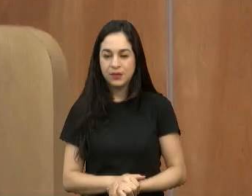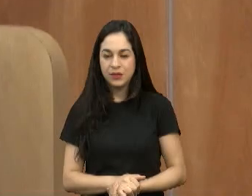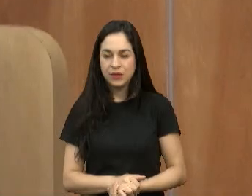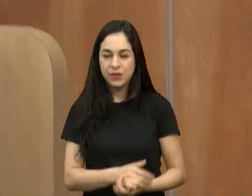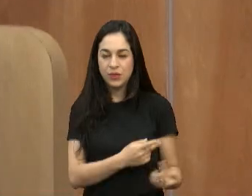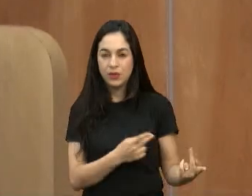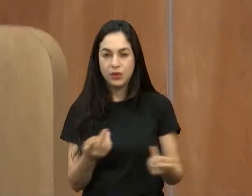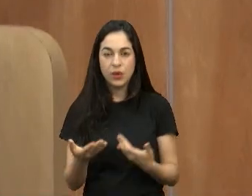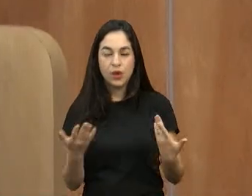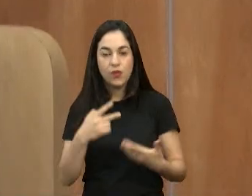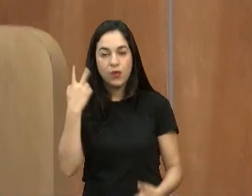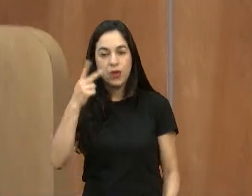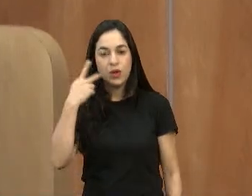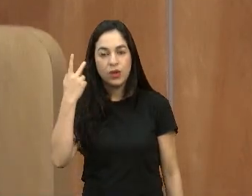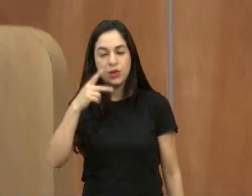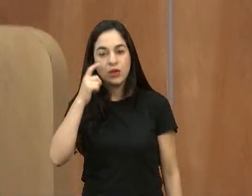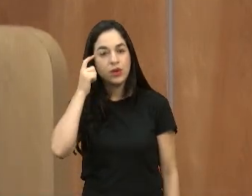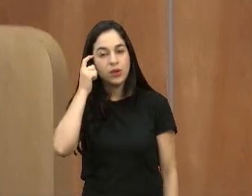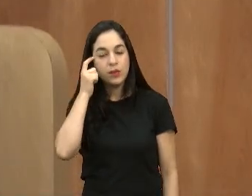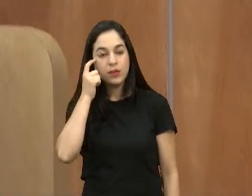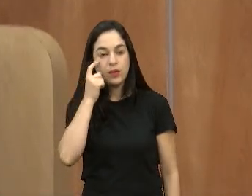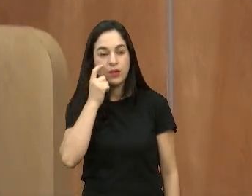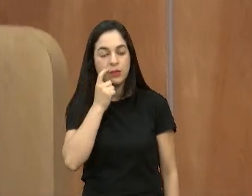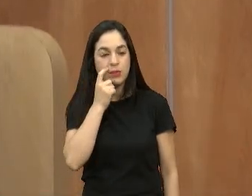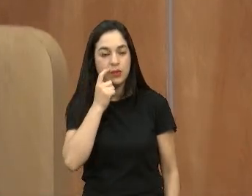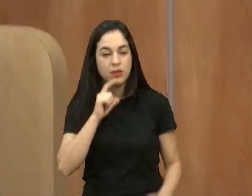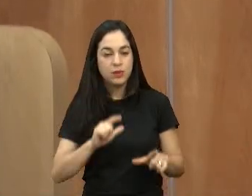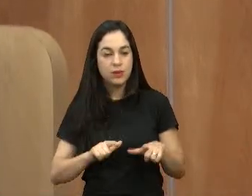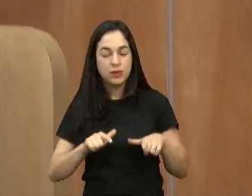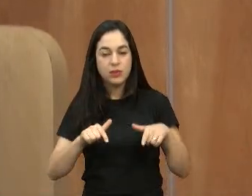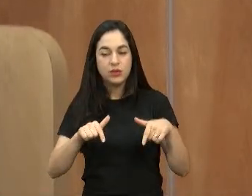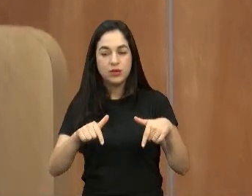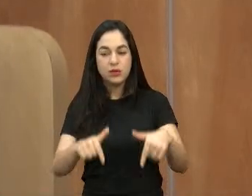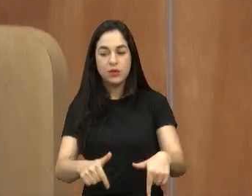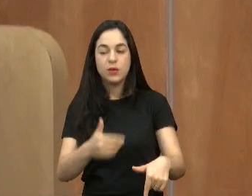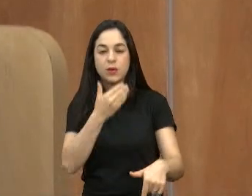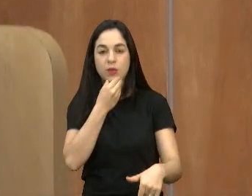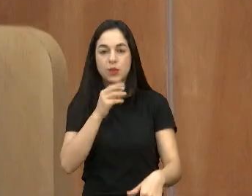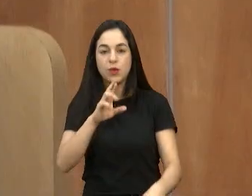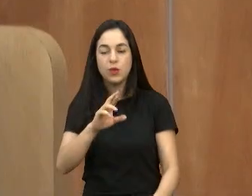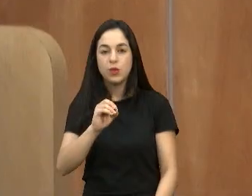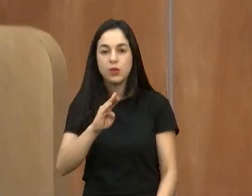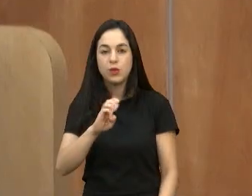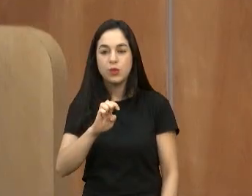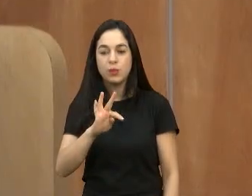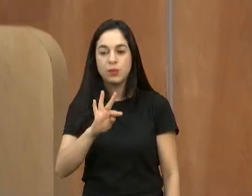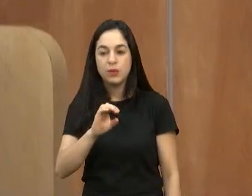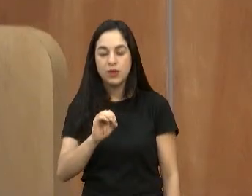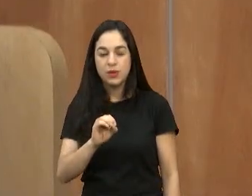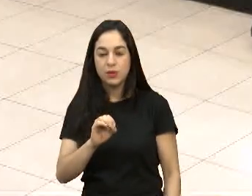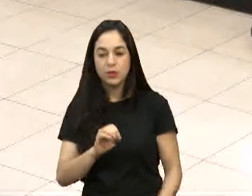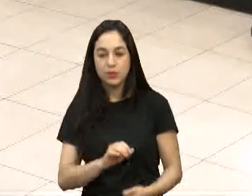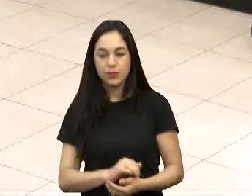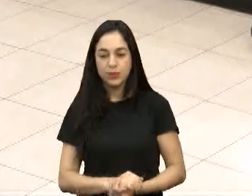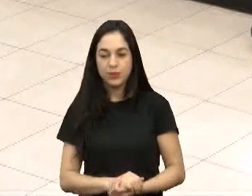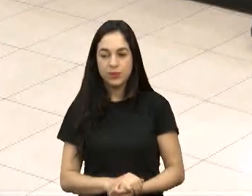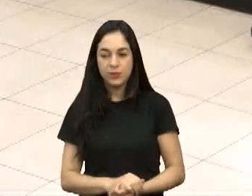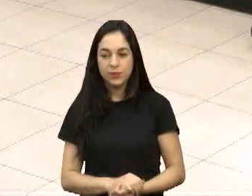Convidamos agora nosso vereador Gabriel Belém para entregar o diploma para Roberto Ferreira dos Santos, o Betinho Zulu.